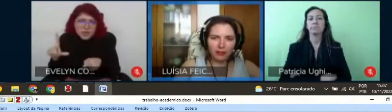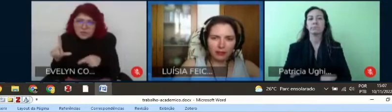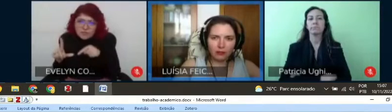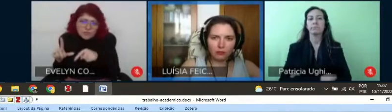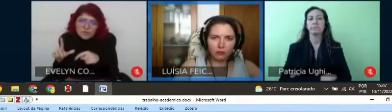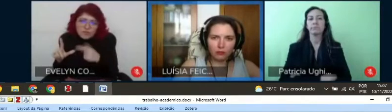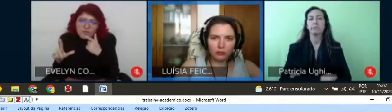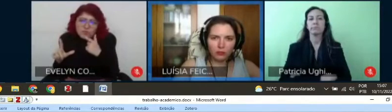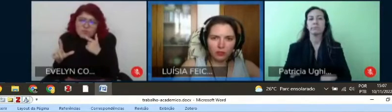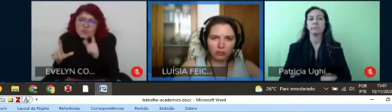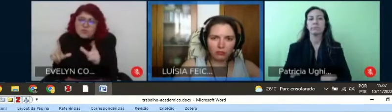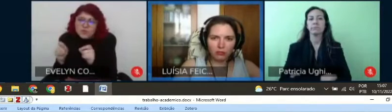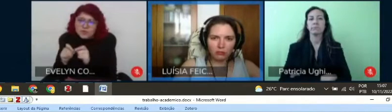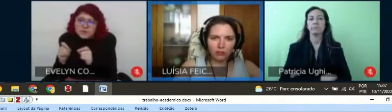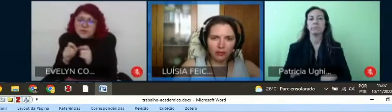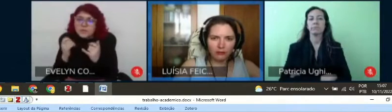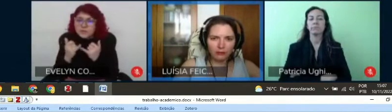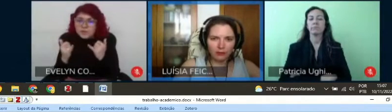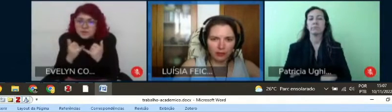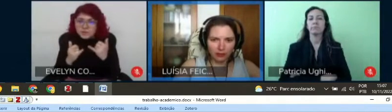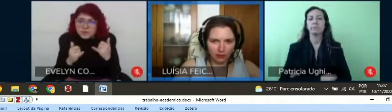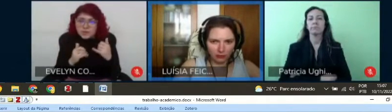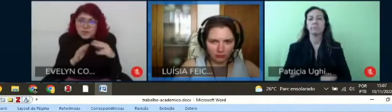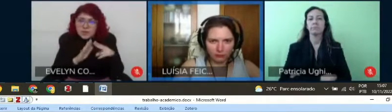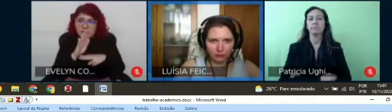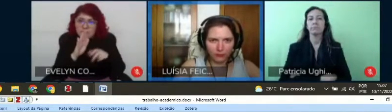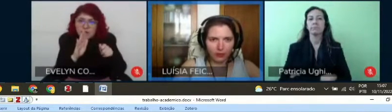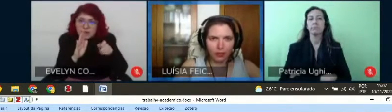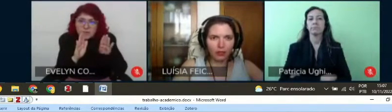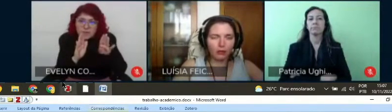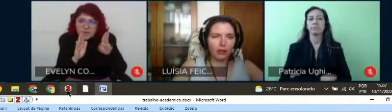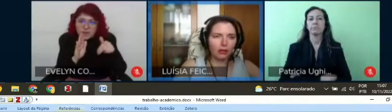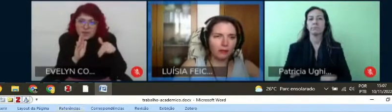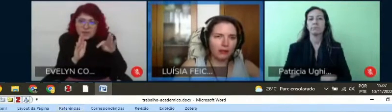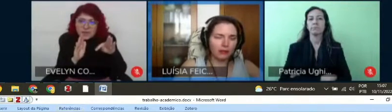pela BNT, o subtítulo não deve ser negrito.